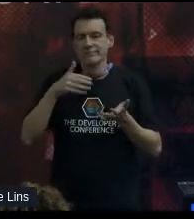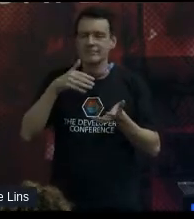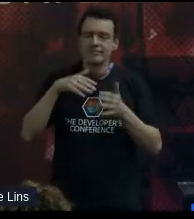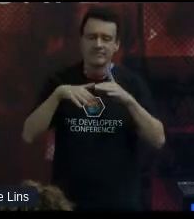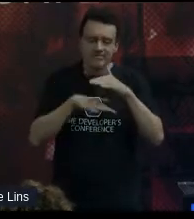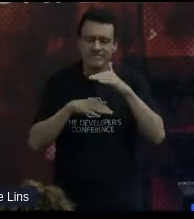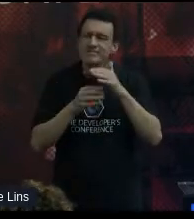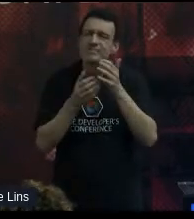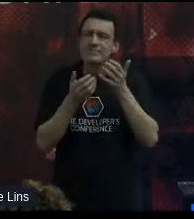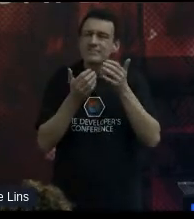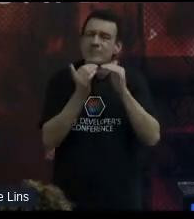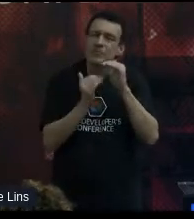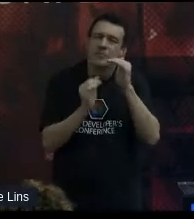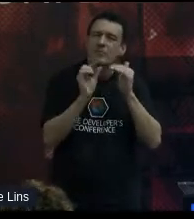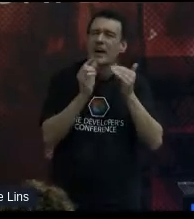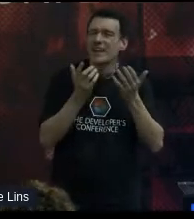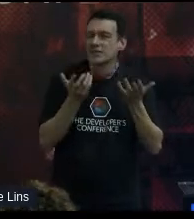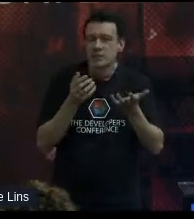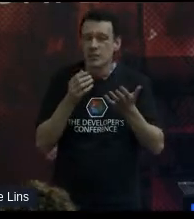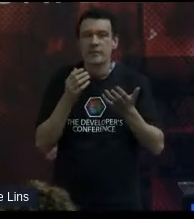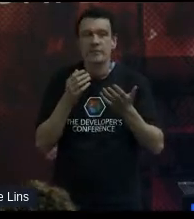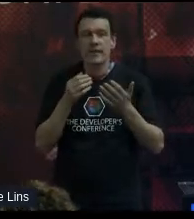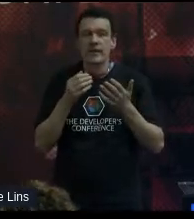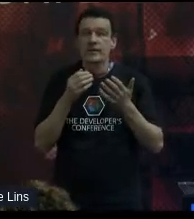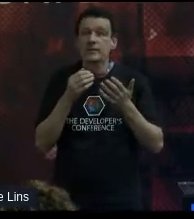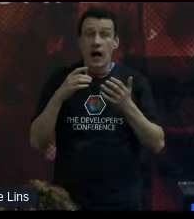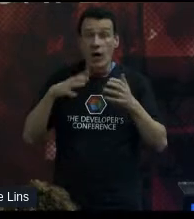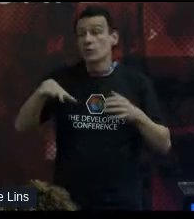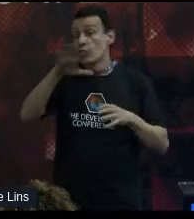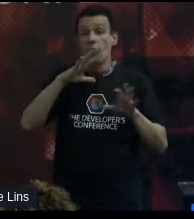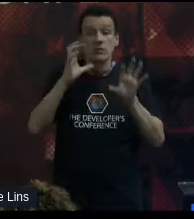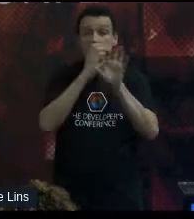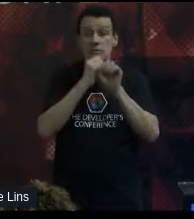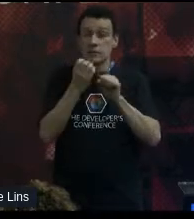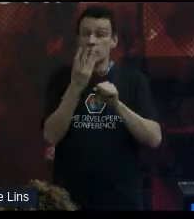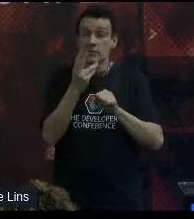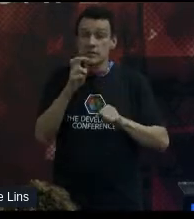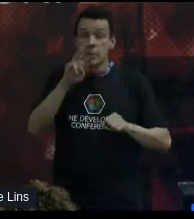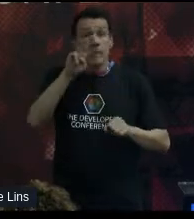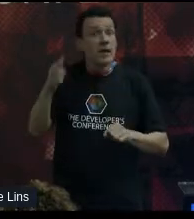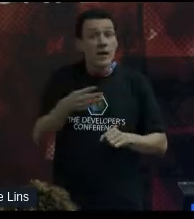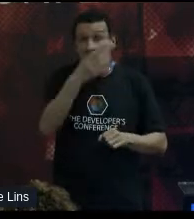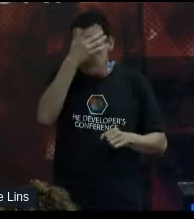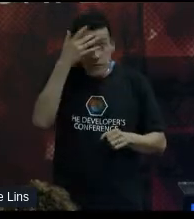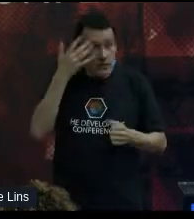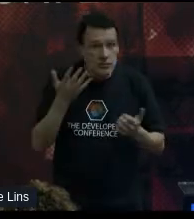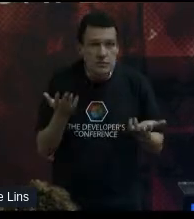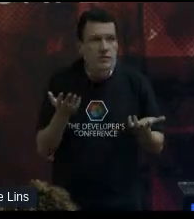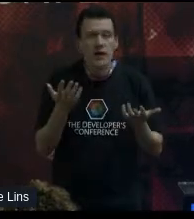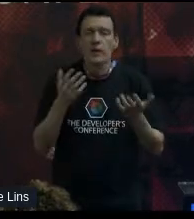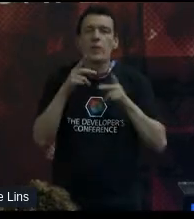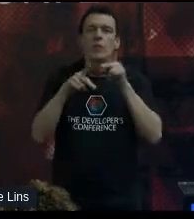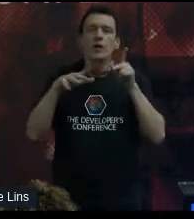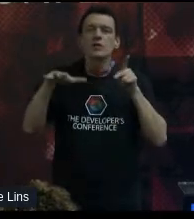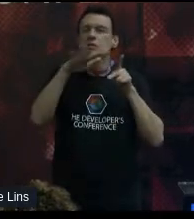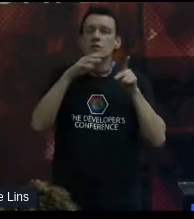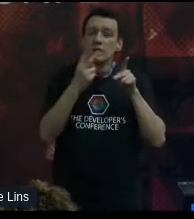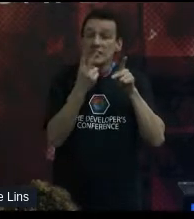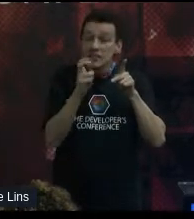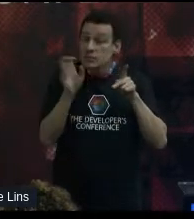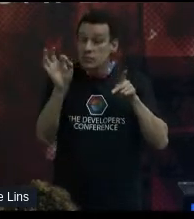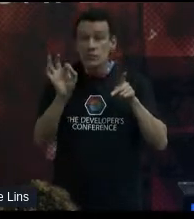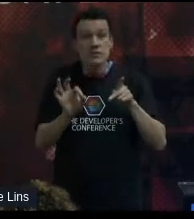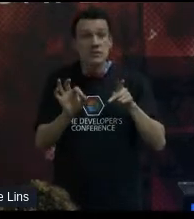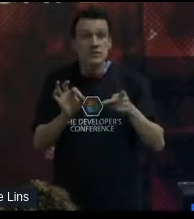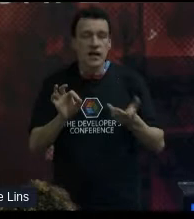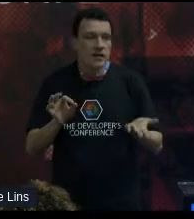para um país em que 45 milhões de pessoas, aproximadamente 25% da nossa população, possui algum